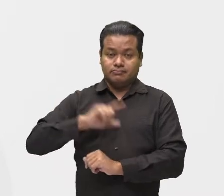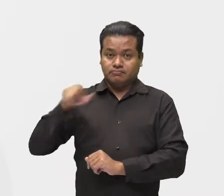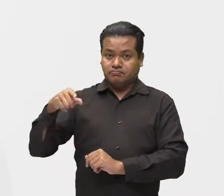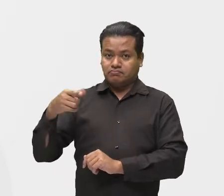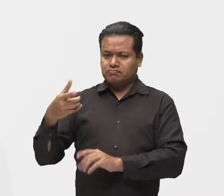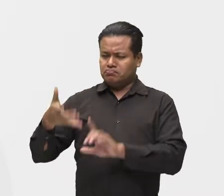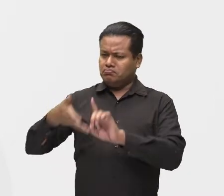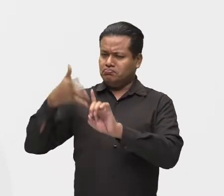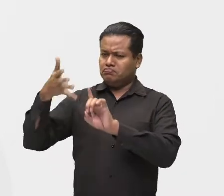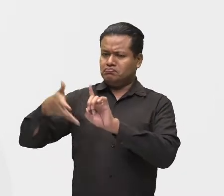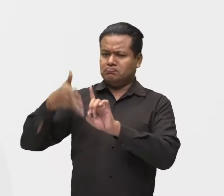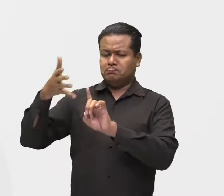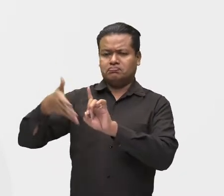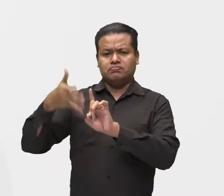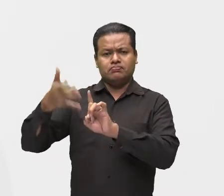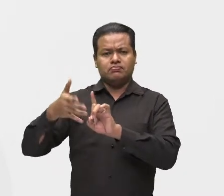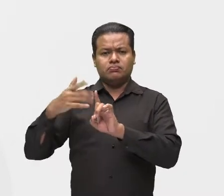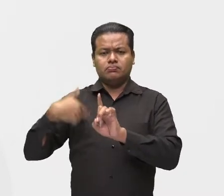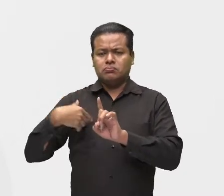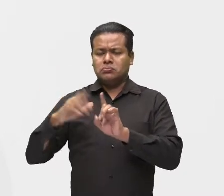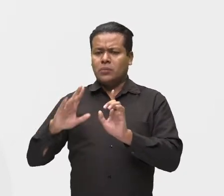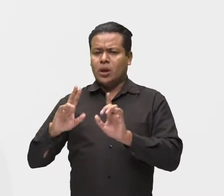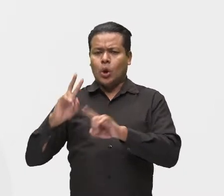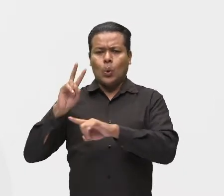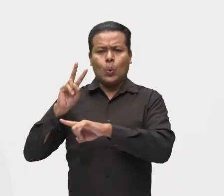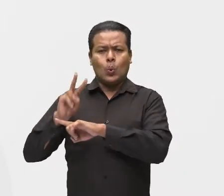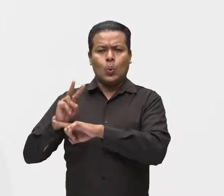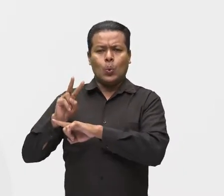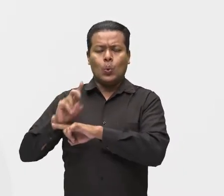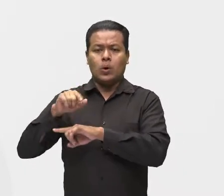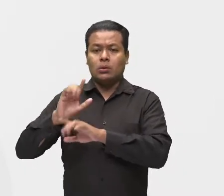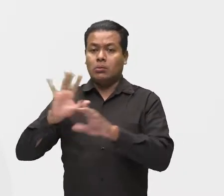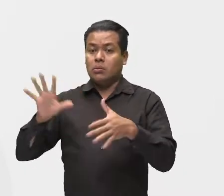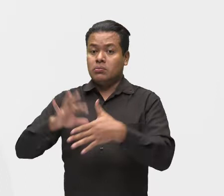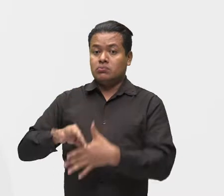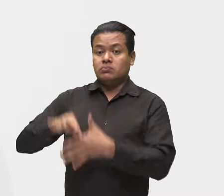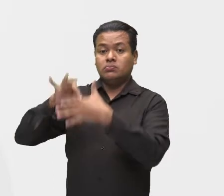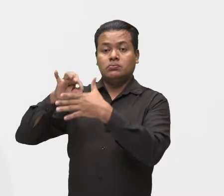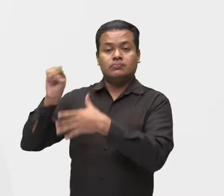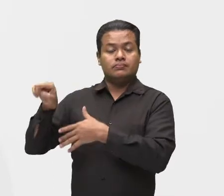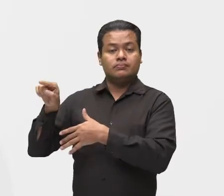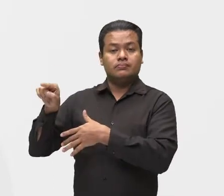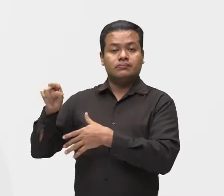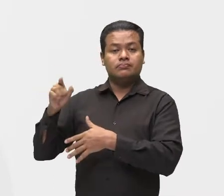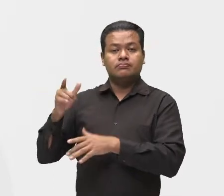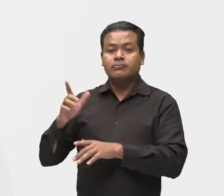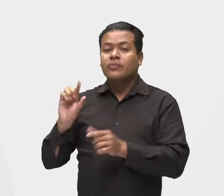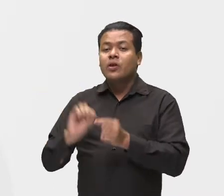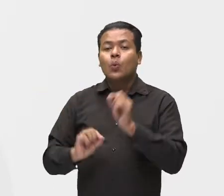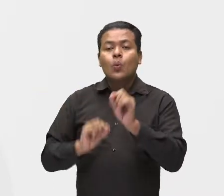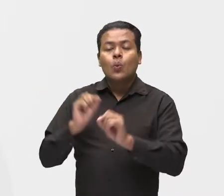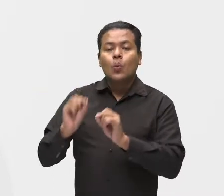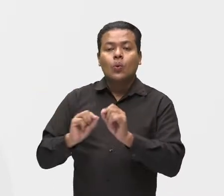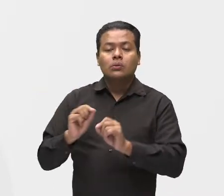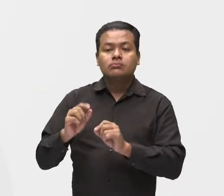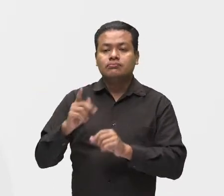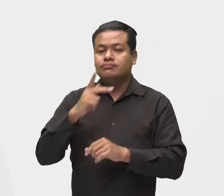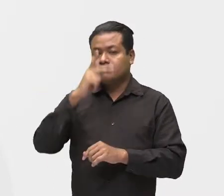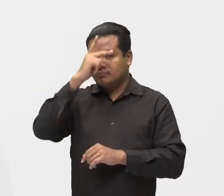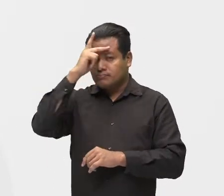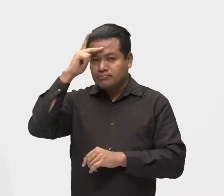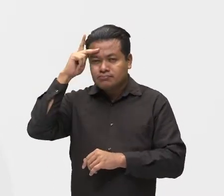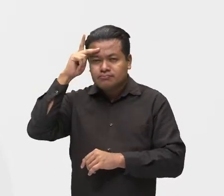muito conservador com relação à imigração, né? E ele foi eleito com base nisso e investiu, fez com que muitas pessoas,